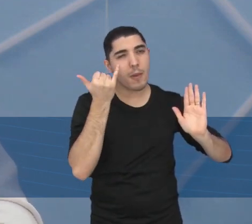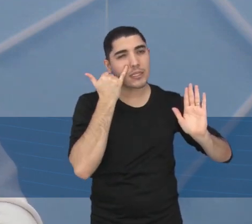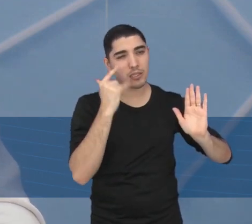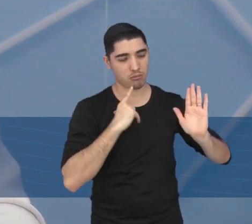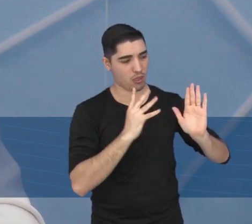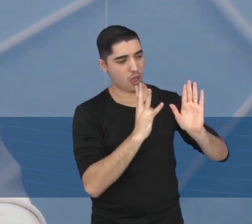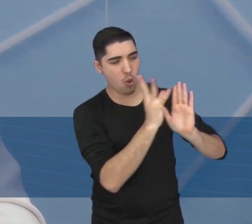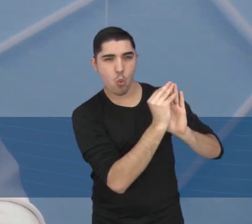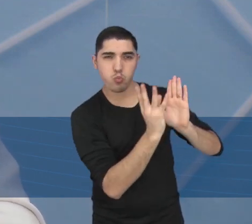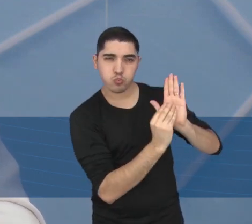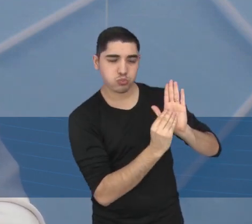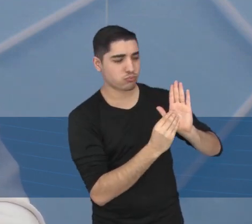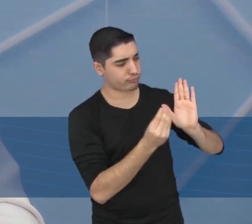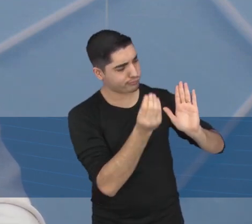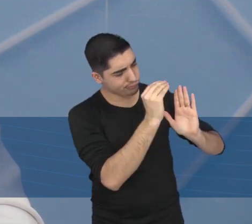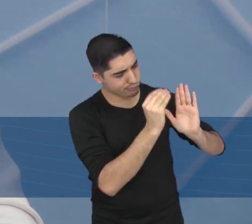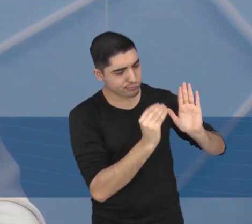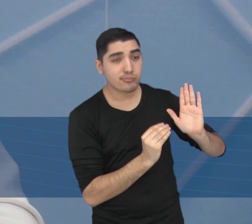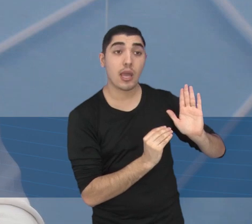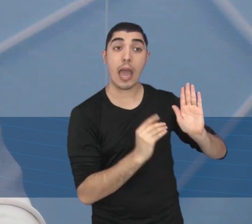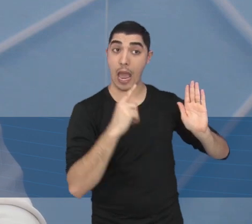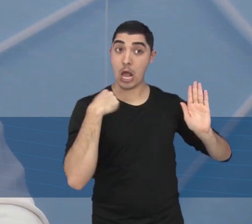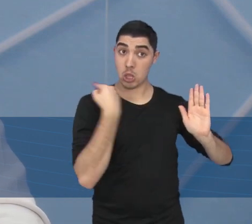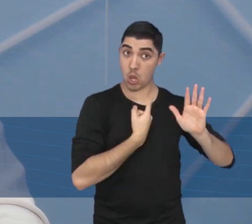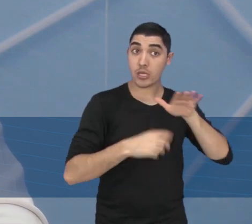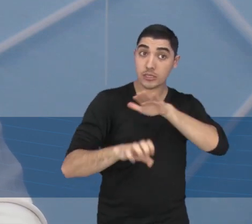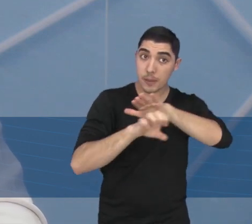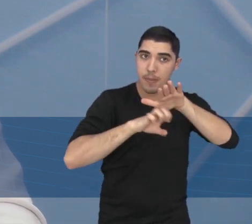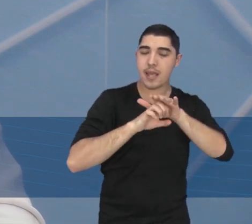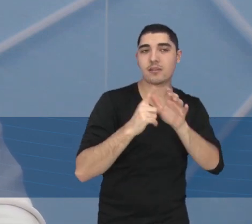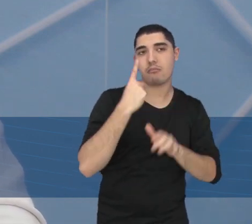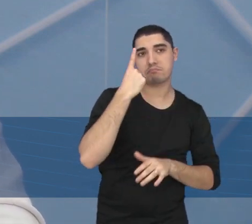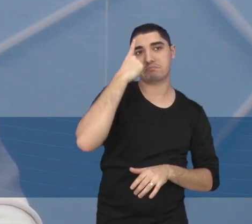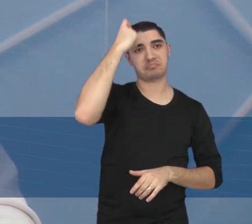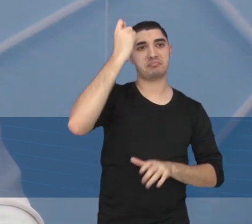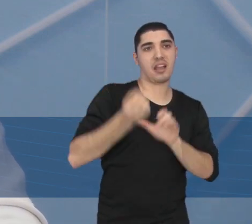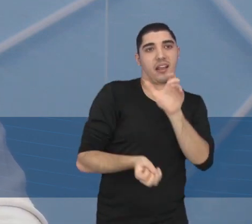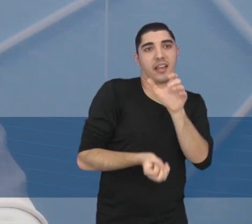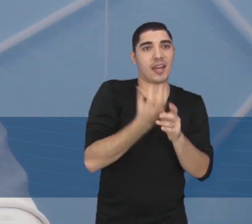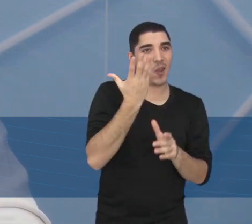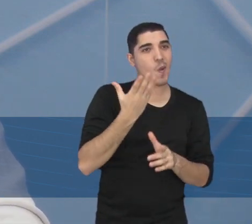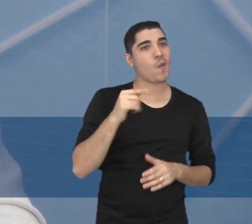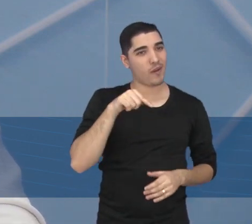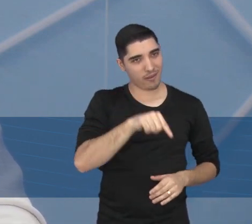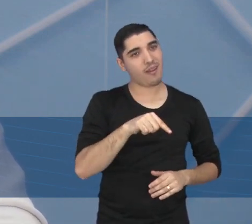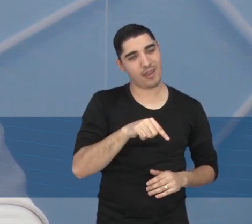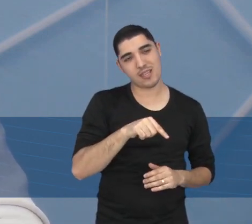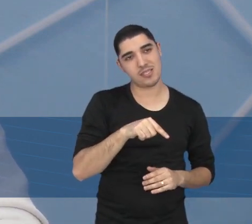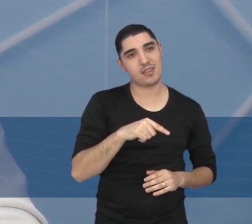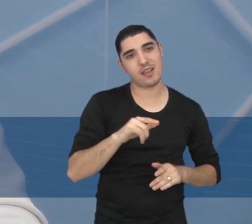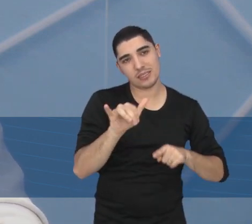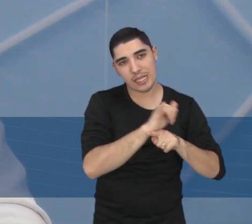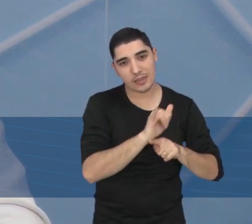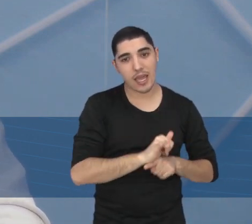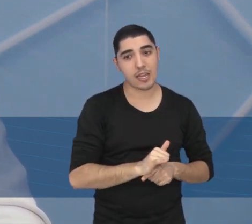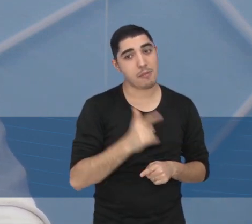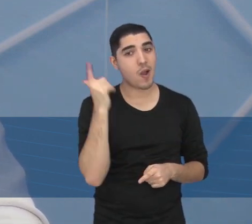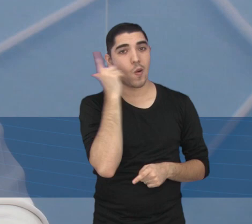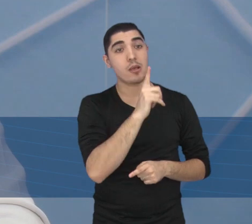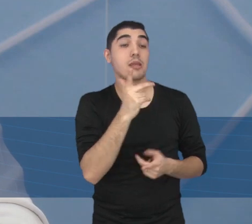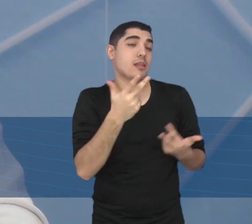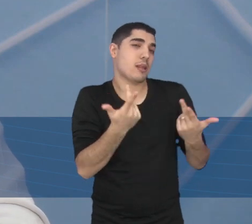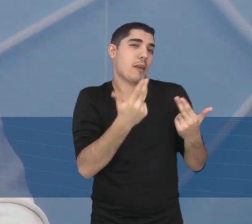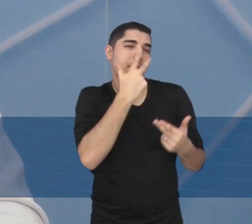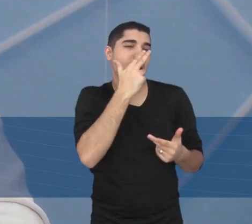grandes diferenciais que a nossa empresa implementou no mercado, né? Que agora está começando a se tornar até um pouco